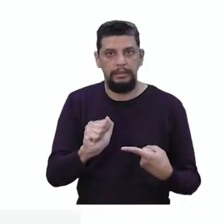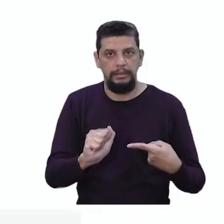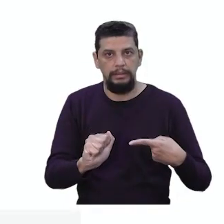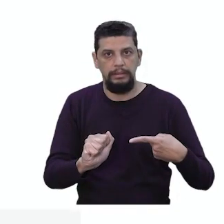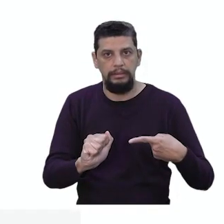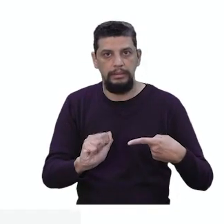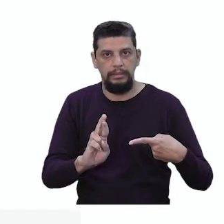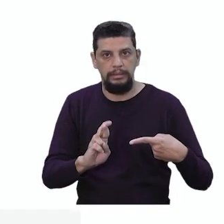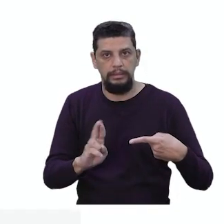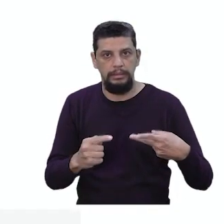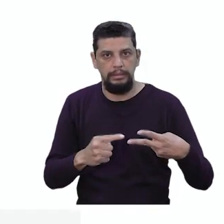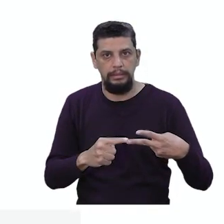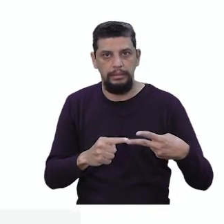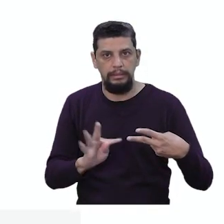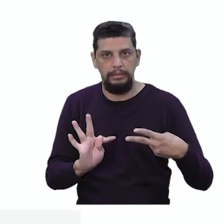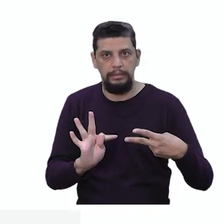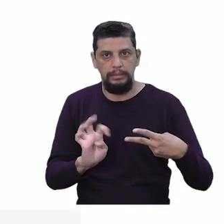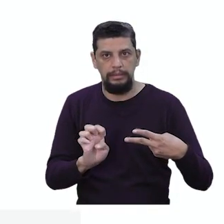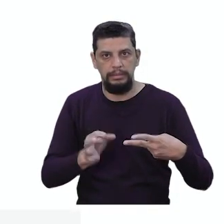Arte.